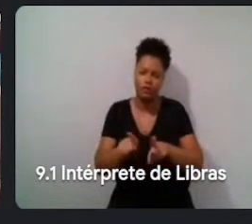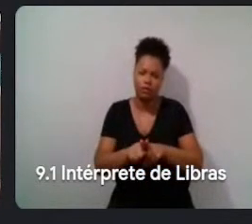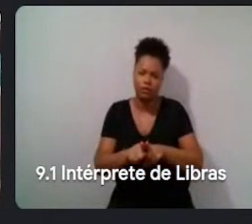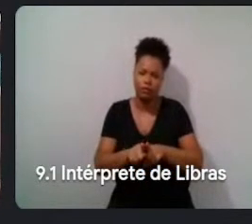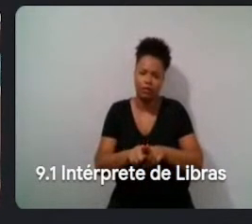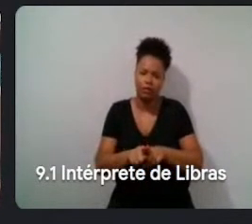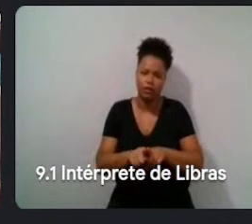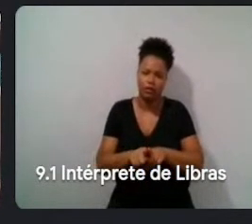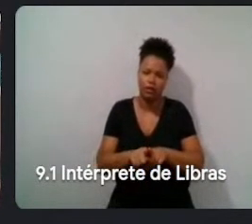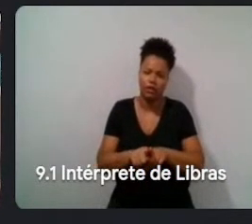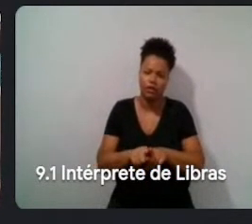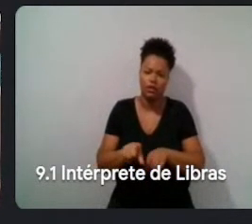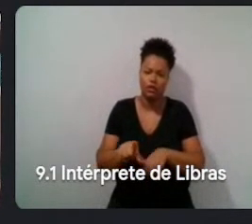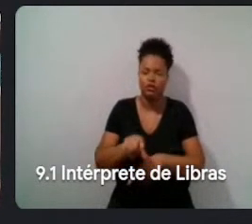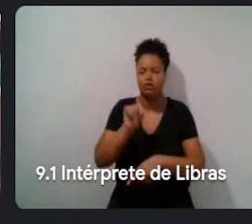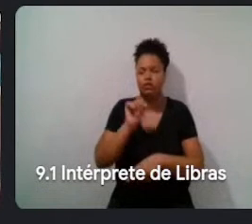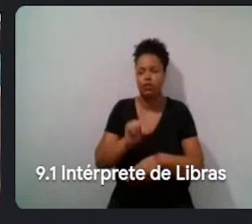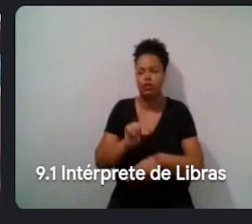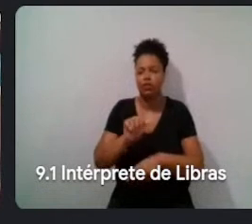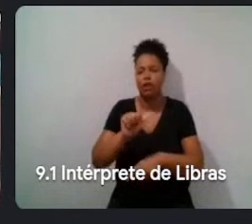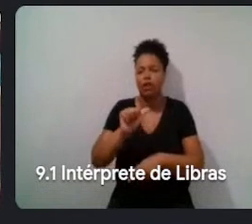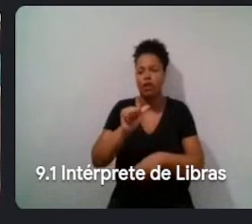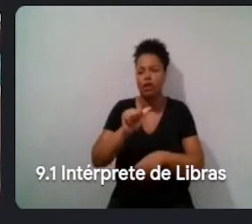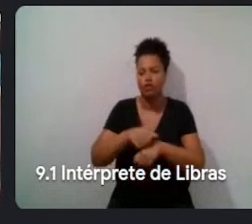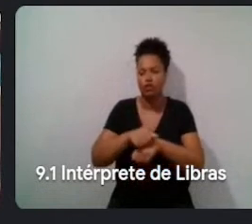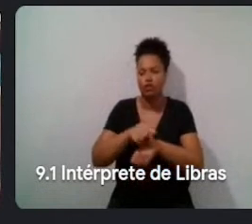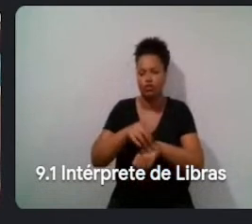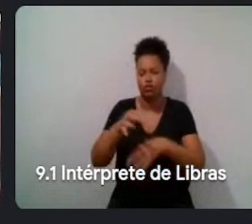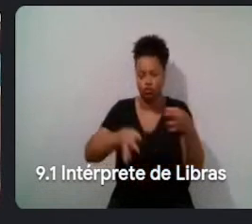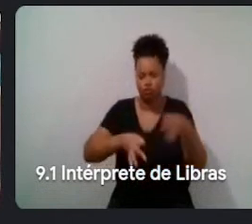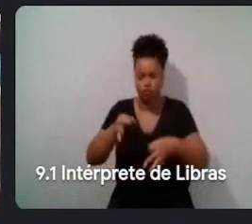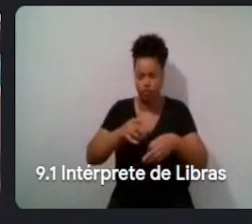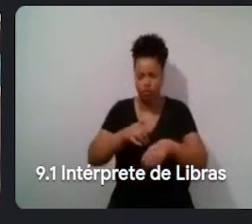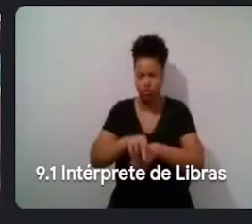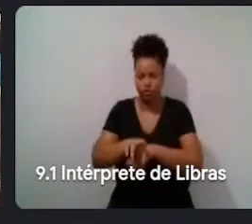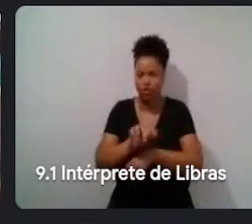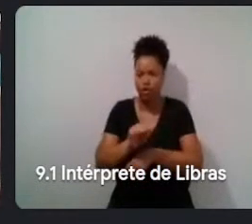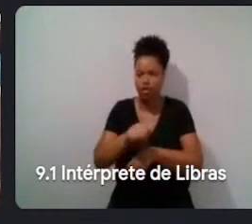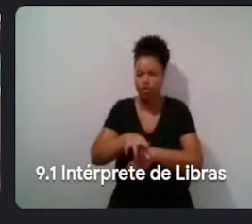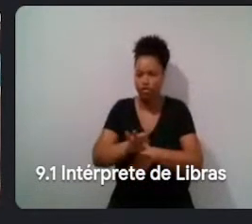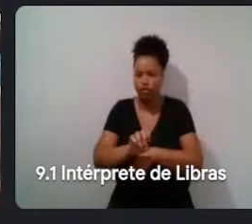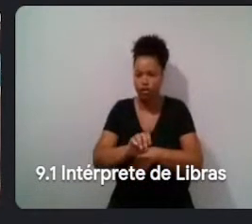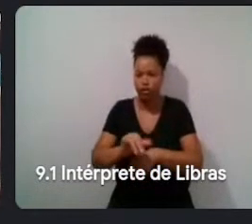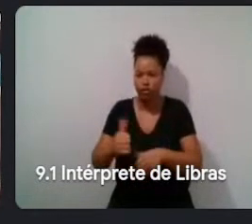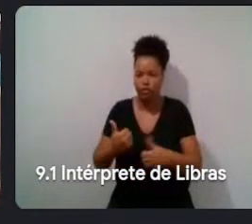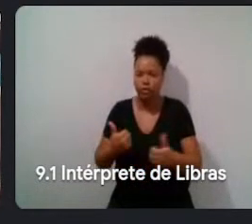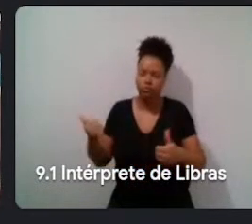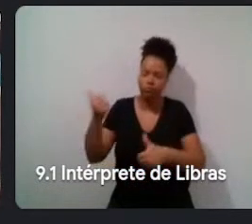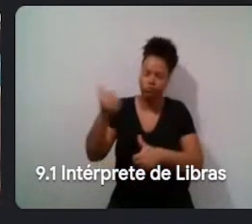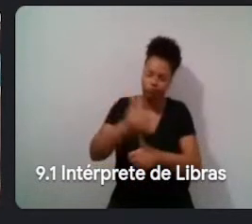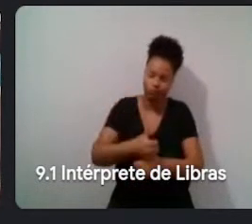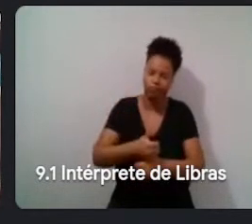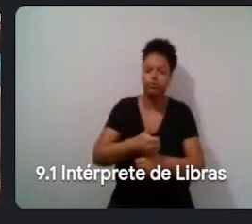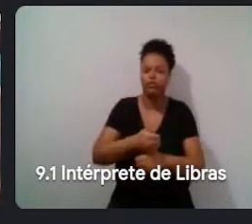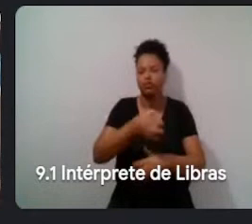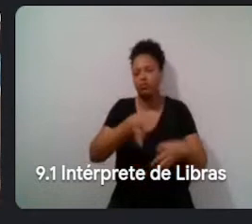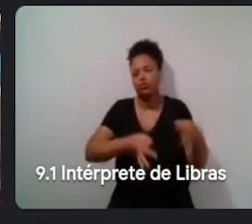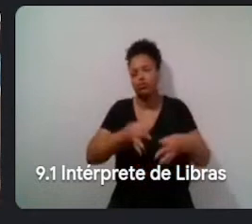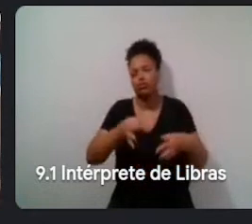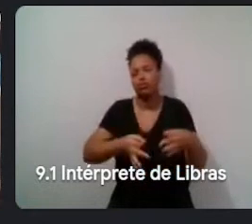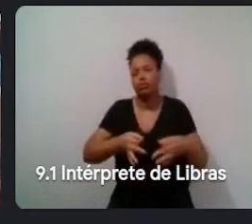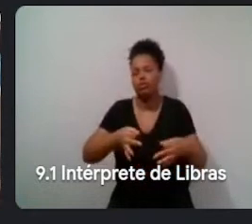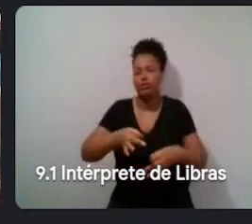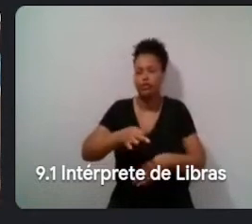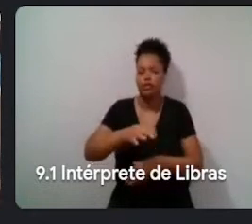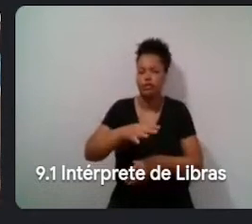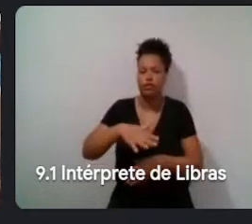direito Antiógenes Ferreira de Souza para exercer a titularidade do juiz eleitoral da 29ª Zona